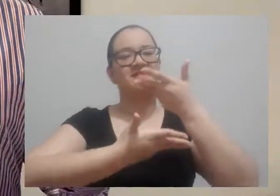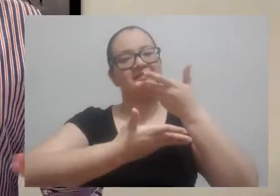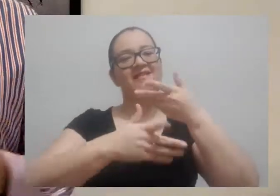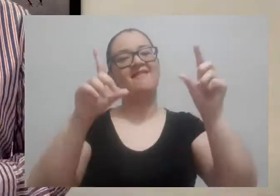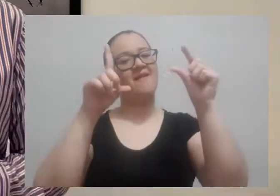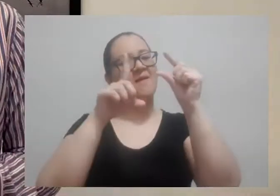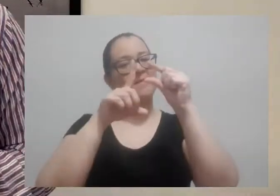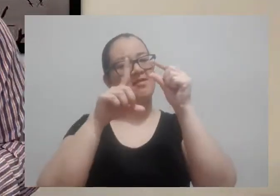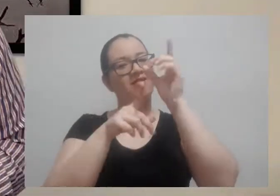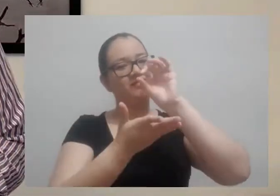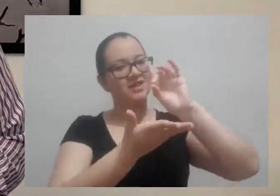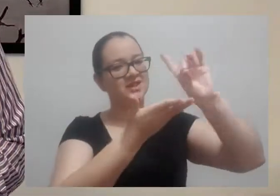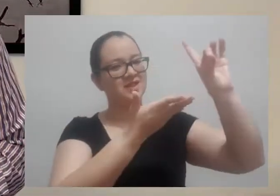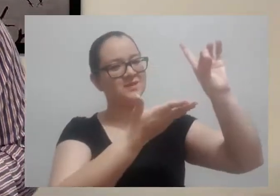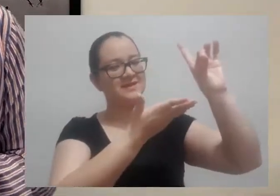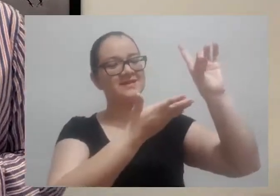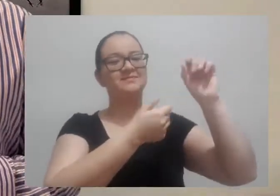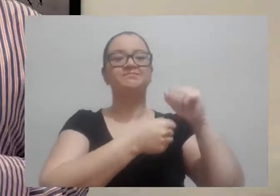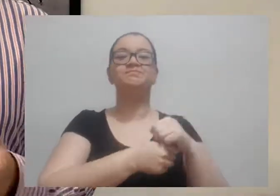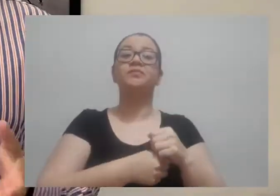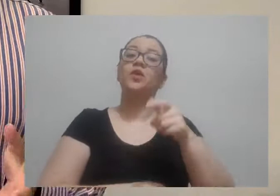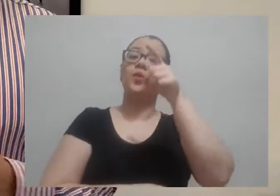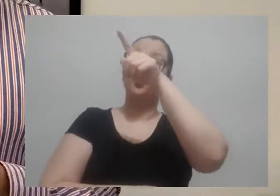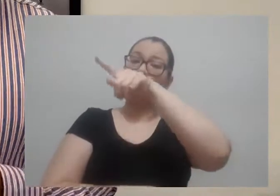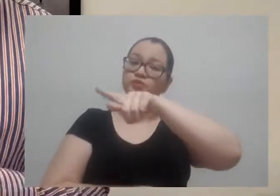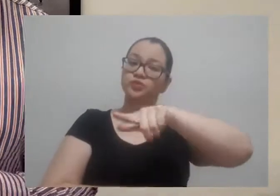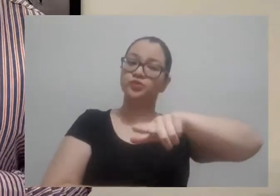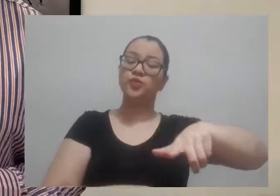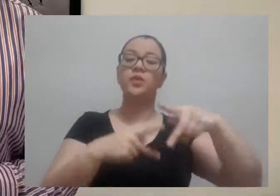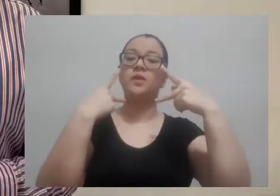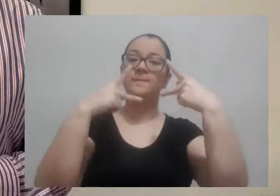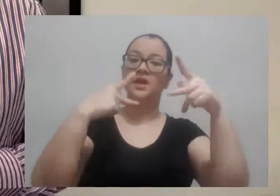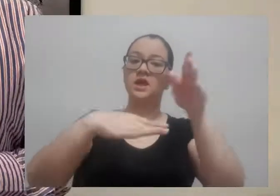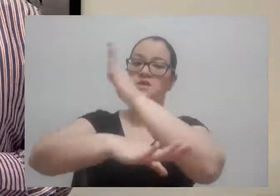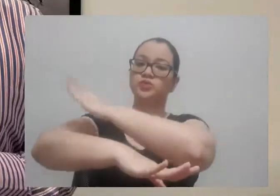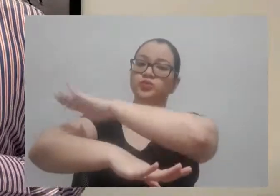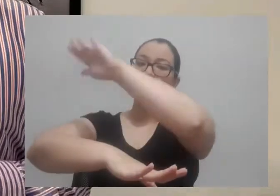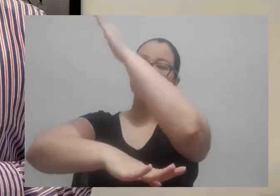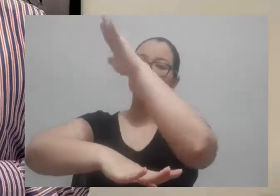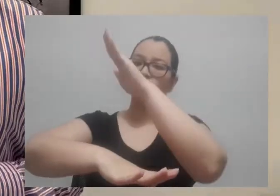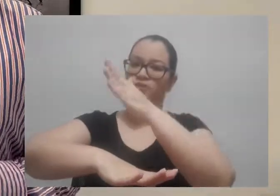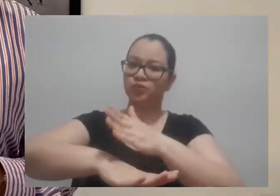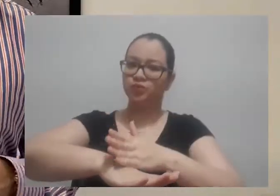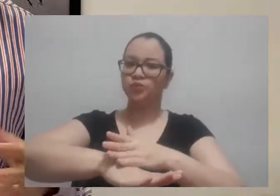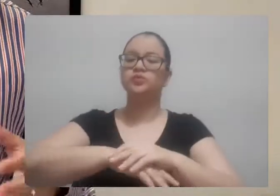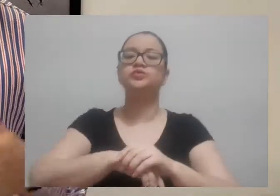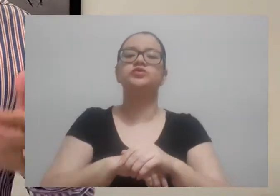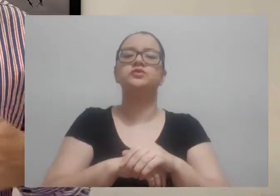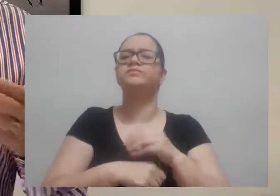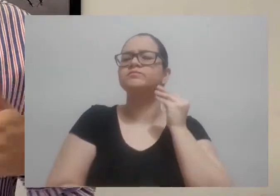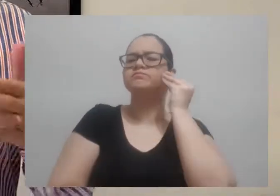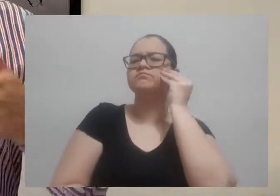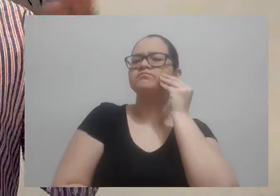aqui, dando continuidade ao Sermão do Monte, experiência que temos tido ao longo